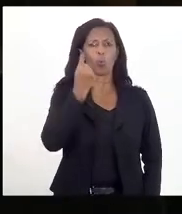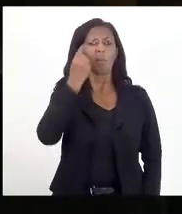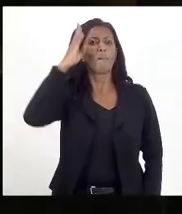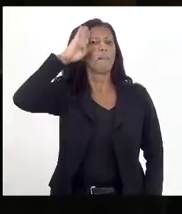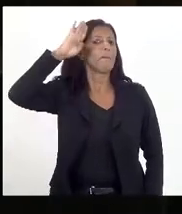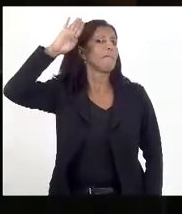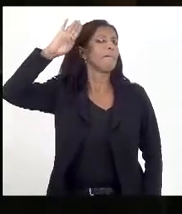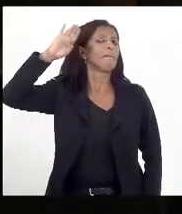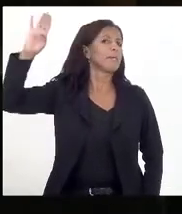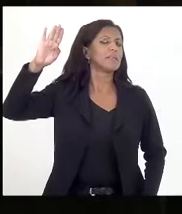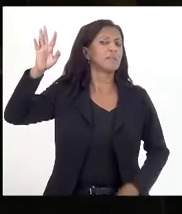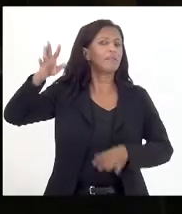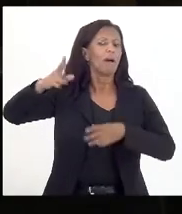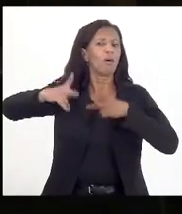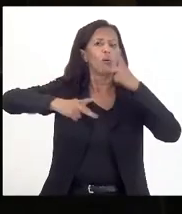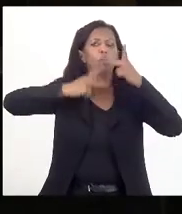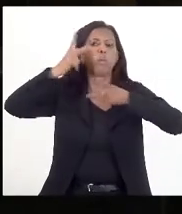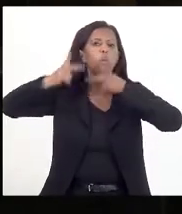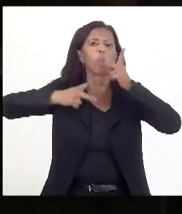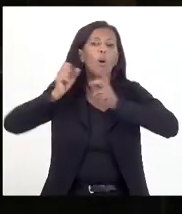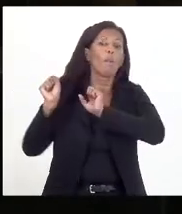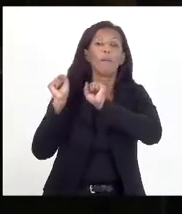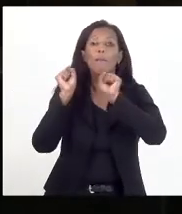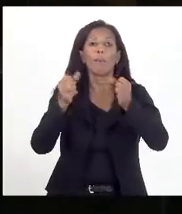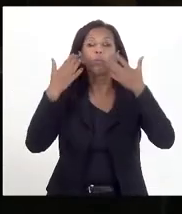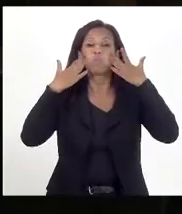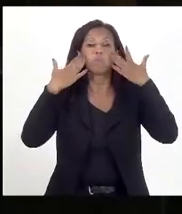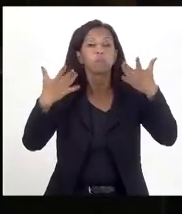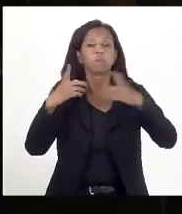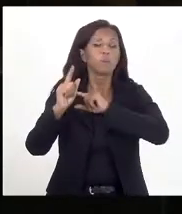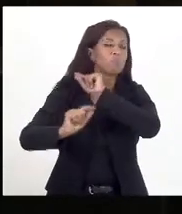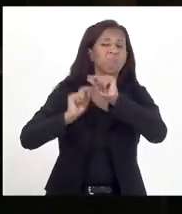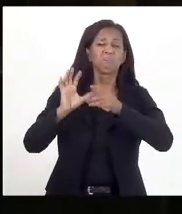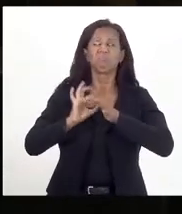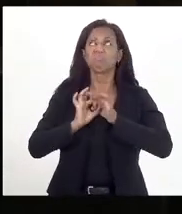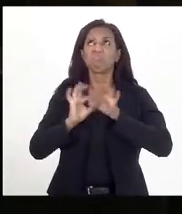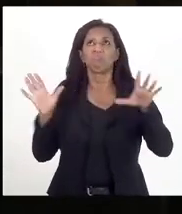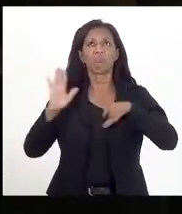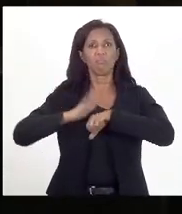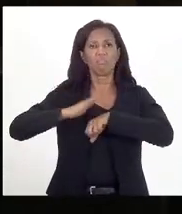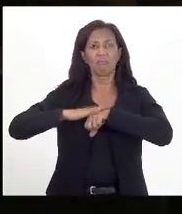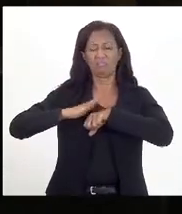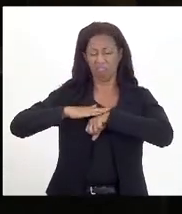suas principais prerrogativas poder se expressar livremente